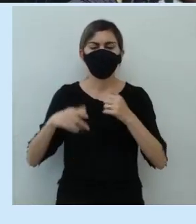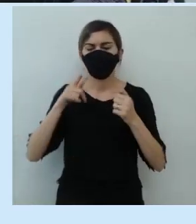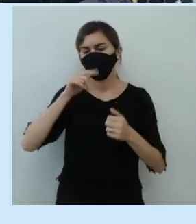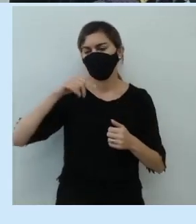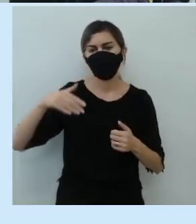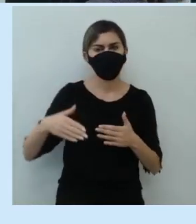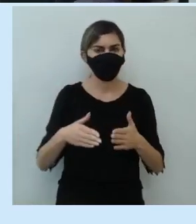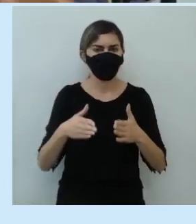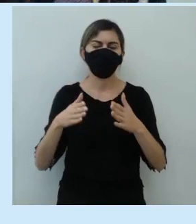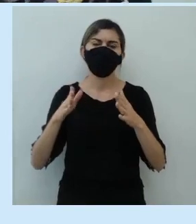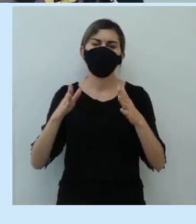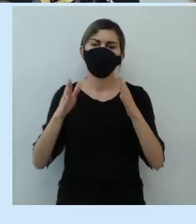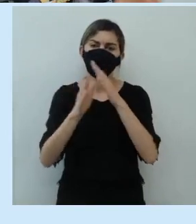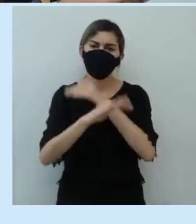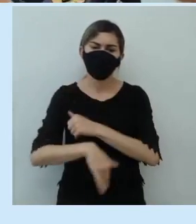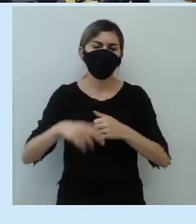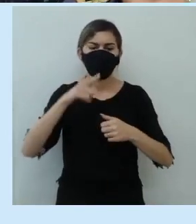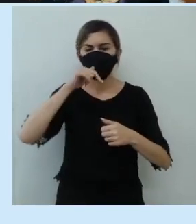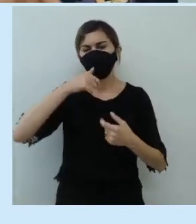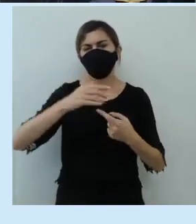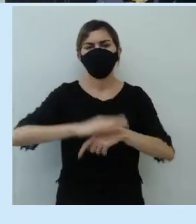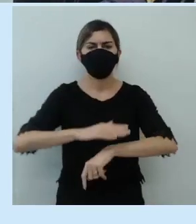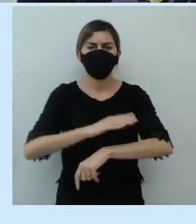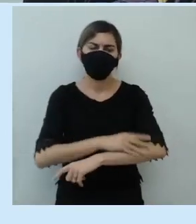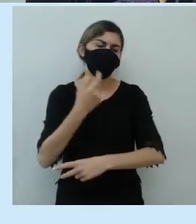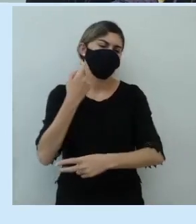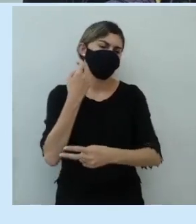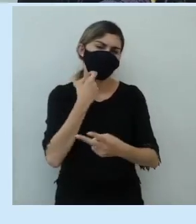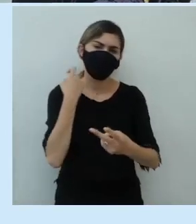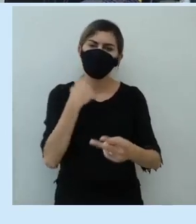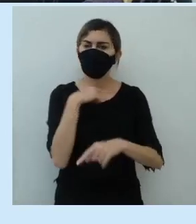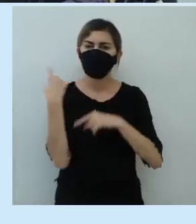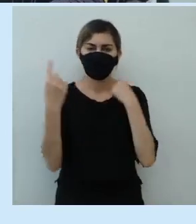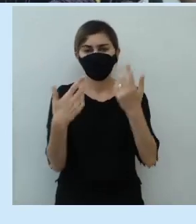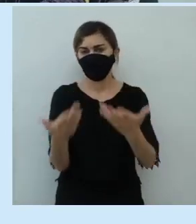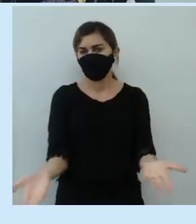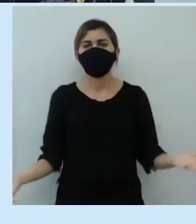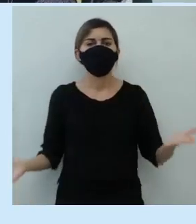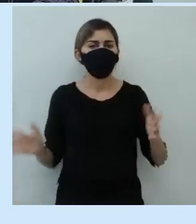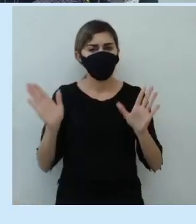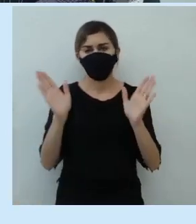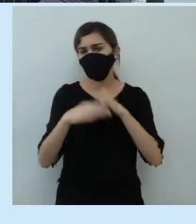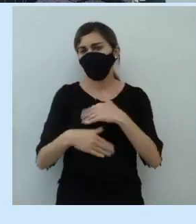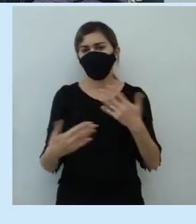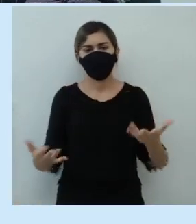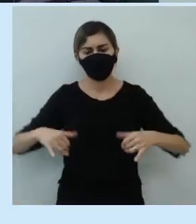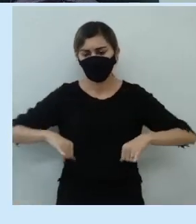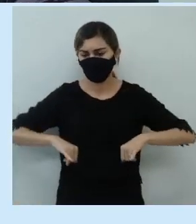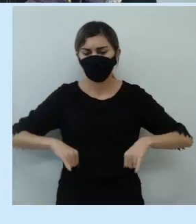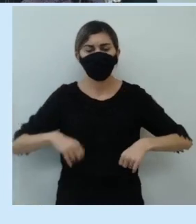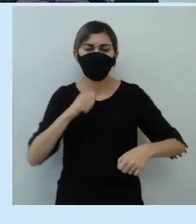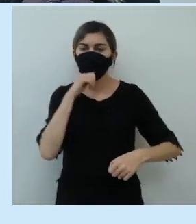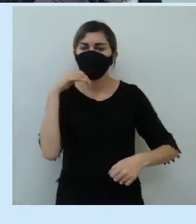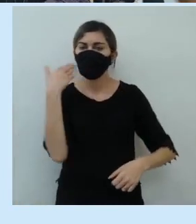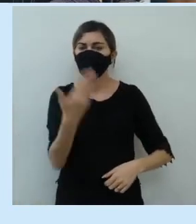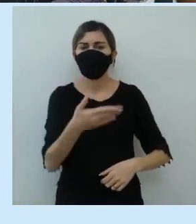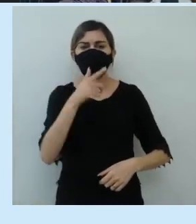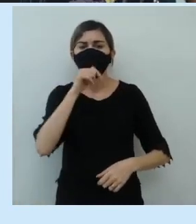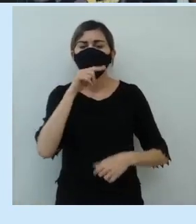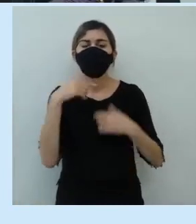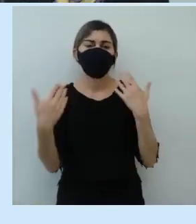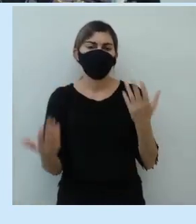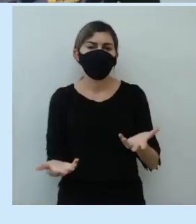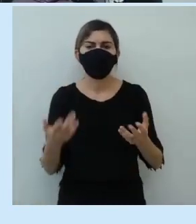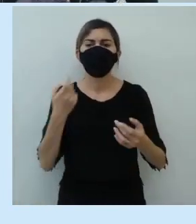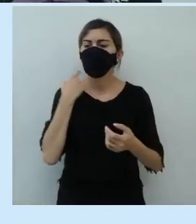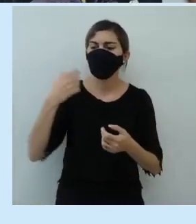mesmo. Então secavam as águas, rãs e peixes levariam a breca. Quer dizer, a gente que ia sofrer sem água. Como é que a rã ia viver sem água? Como